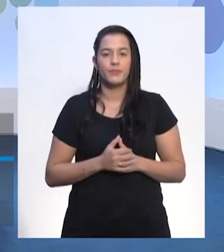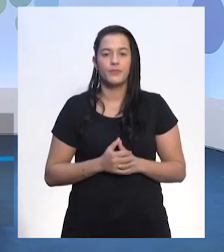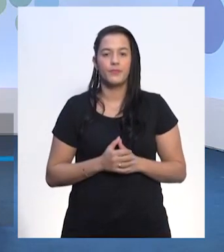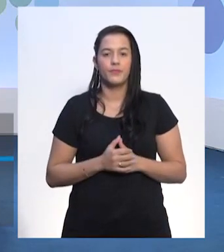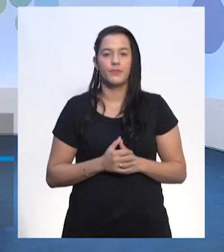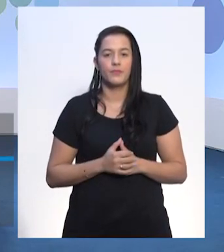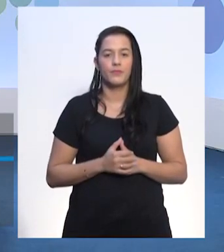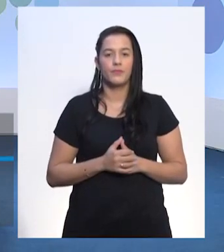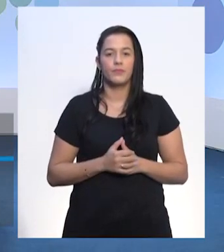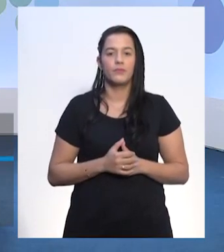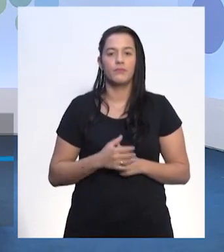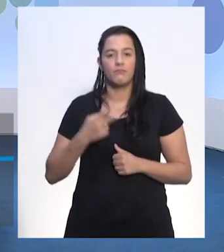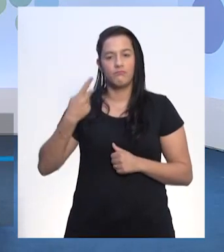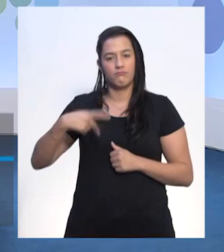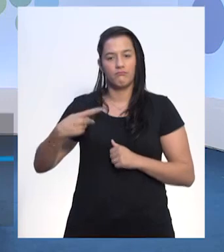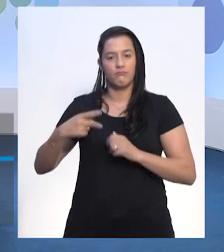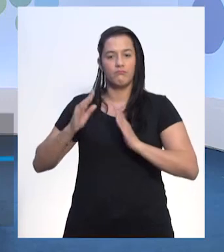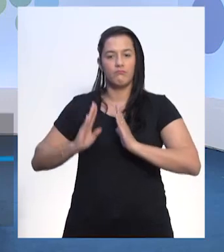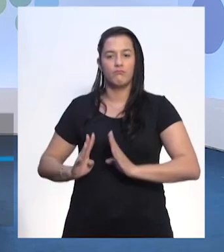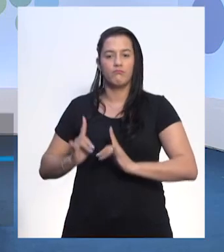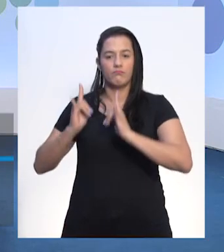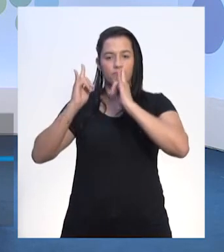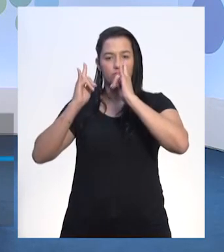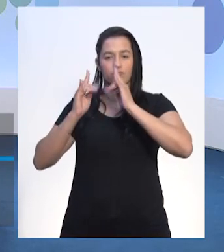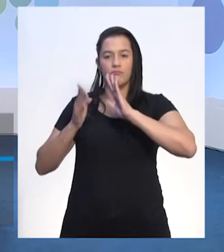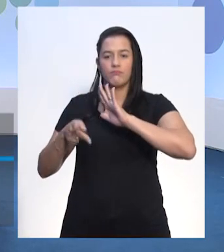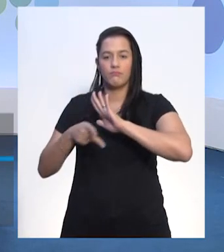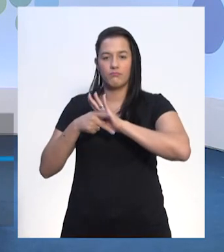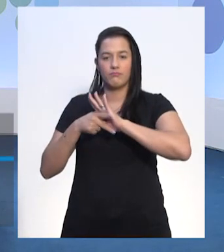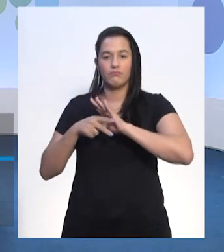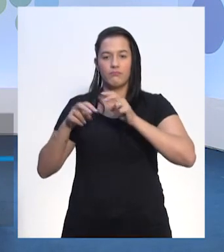do condomínio. Sim.